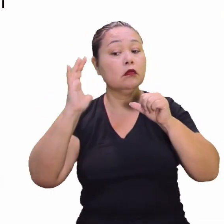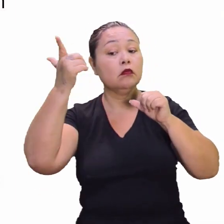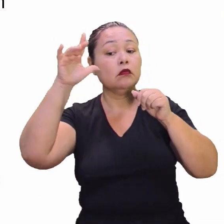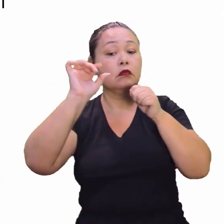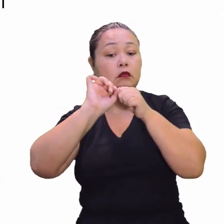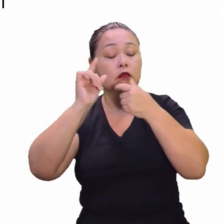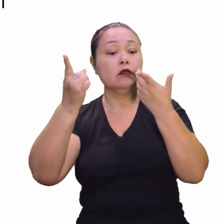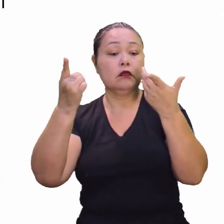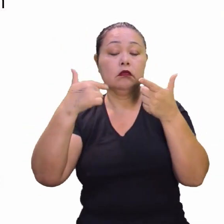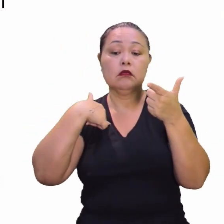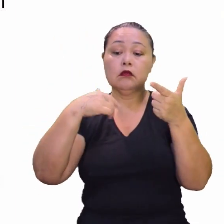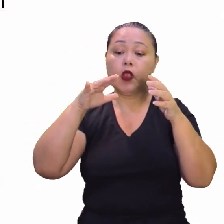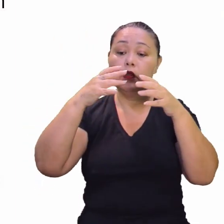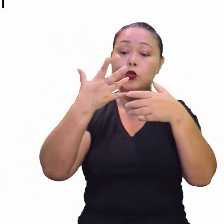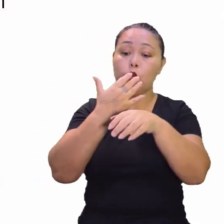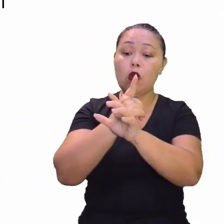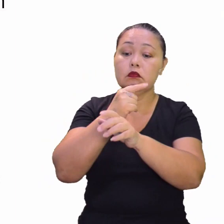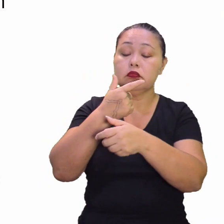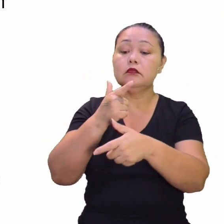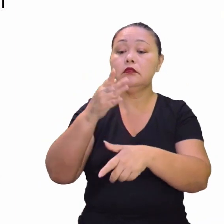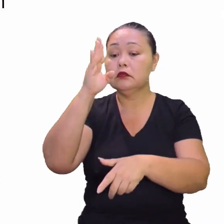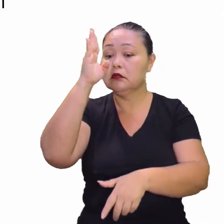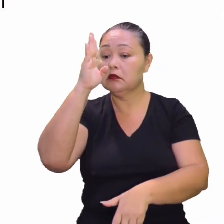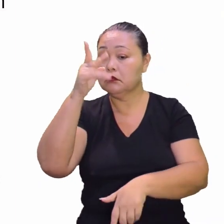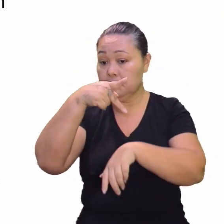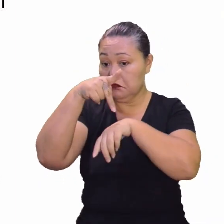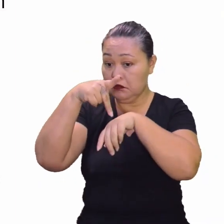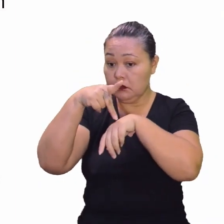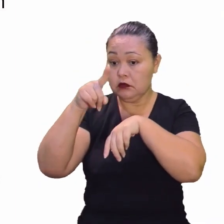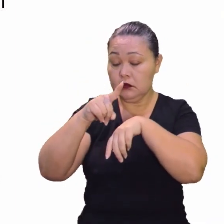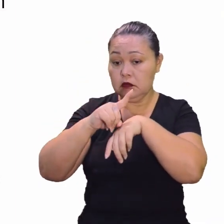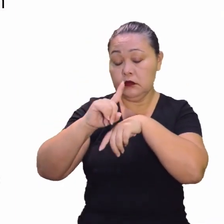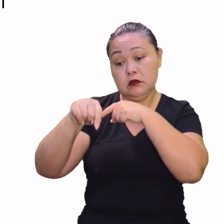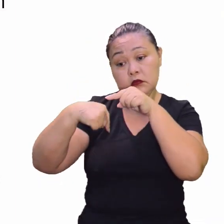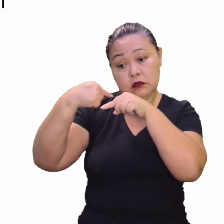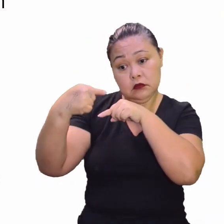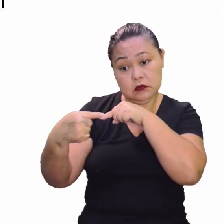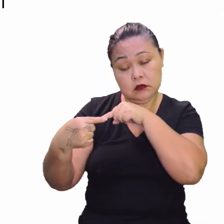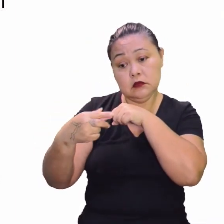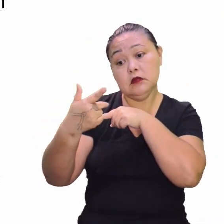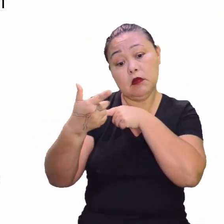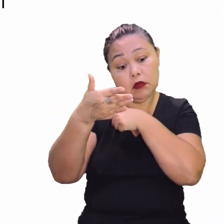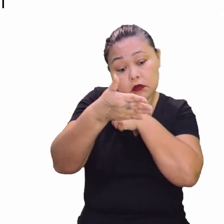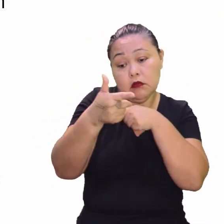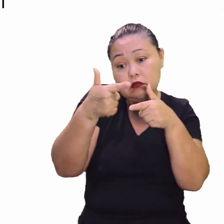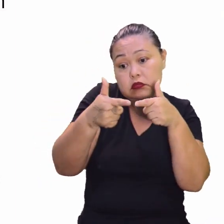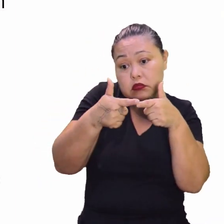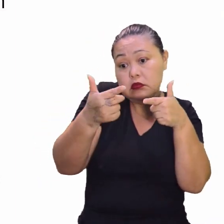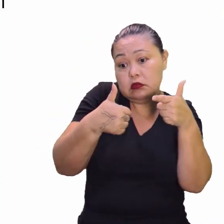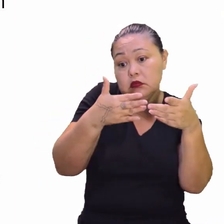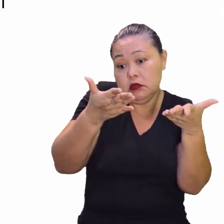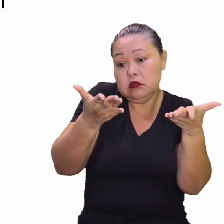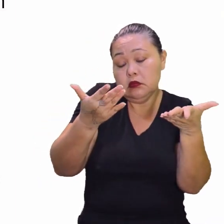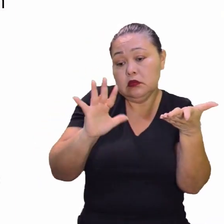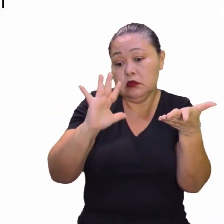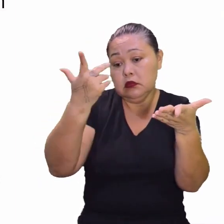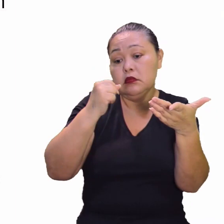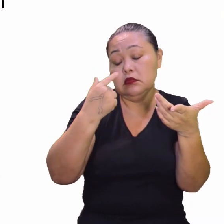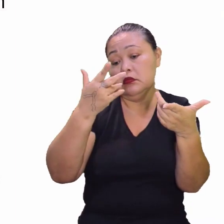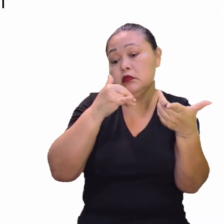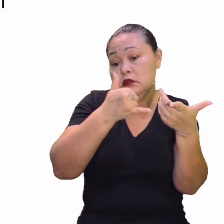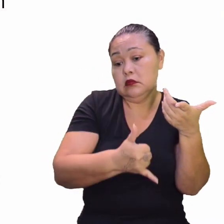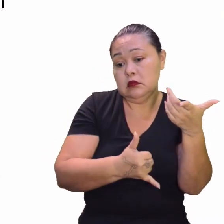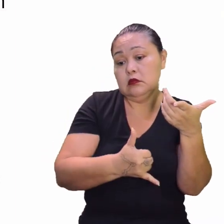climáticas que acabam afetando a questão da seca no país, e isso acaba também influenciando na questão energética. A